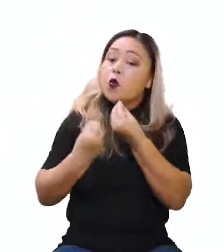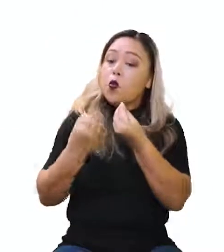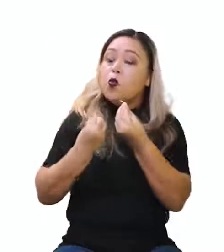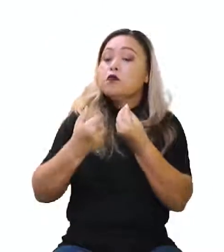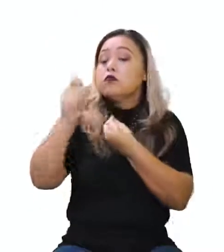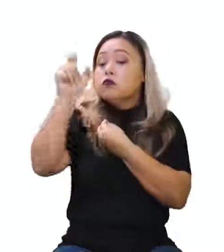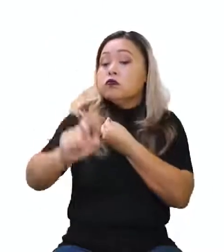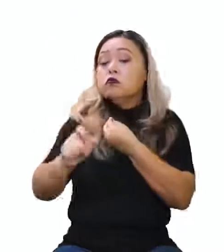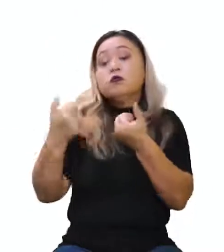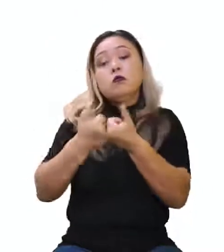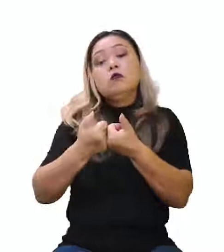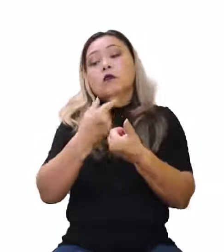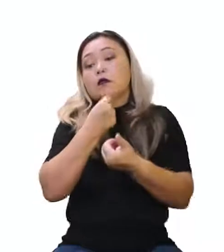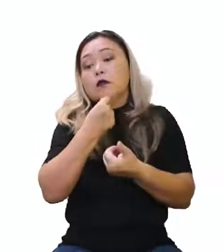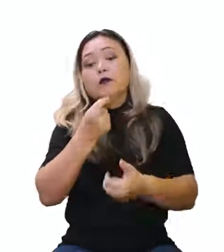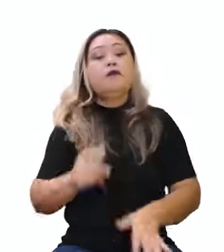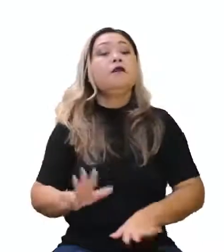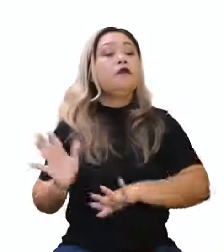Nós temos aí,